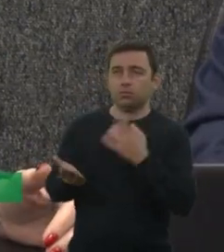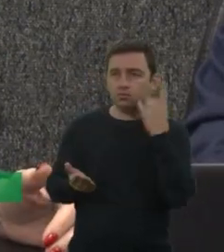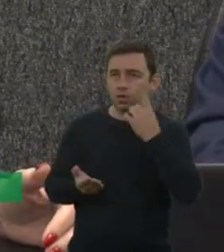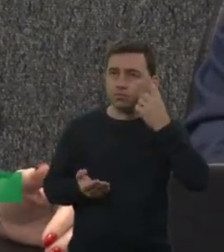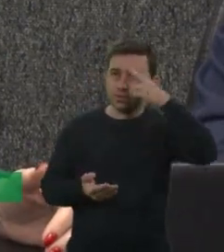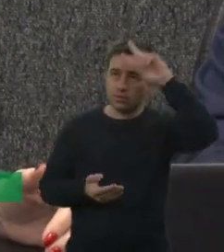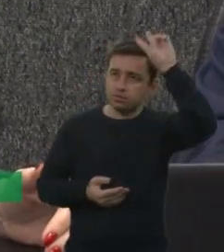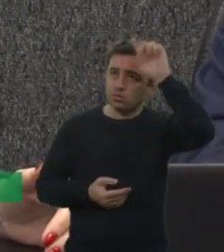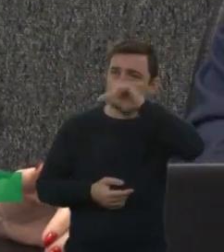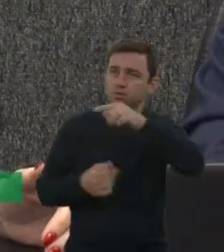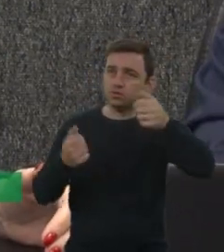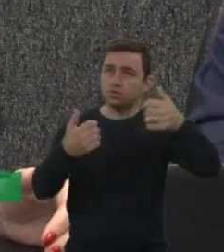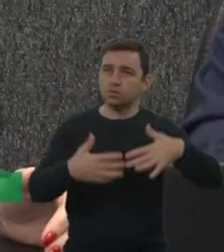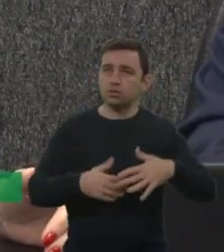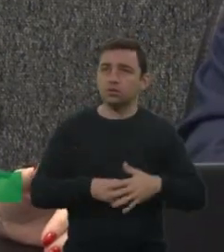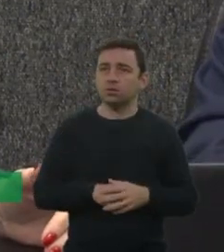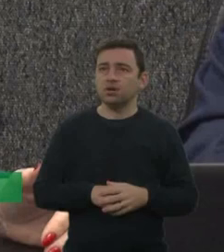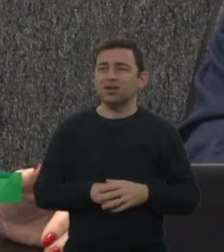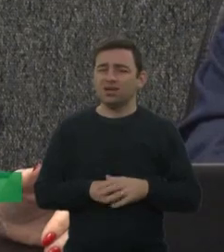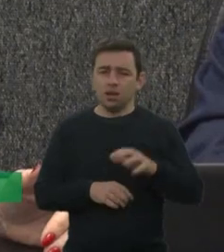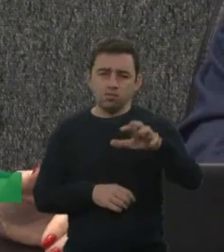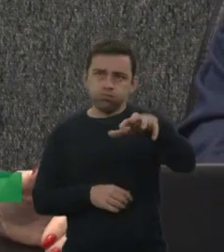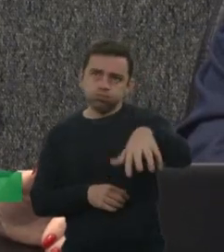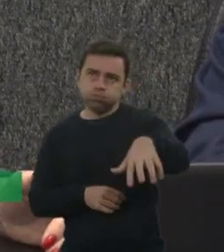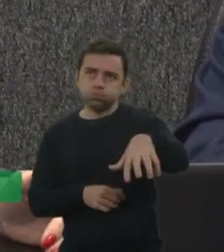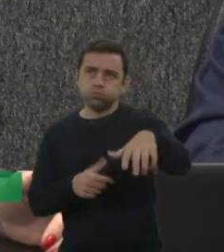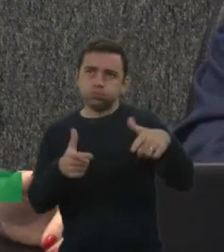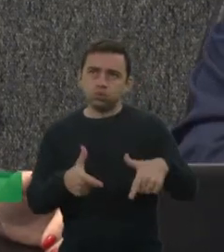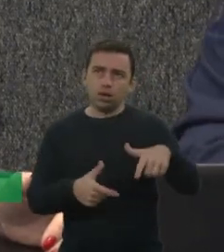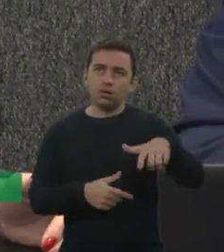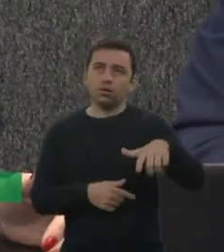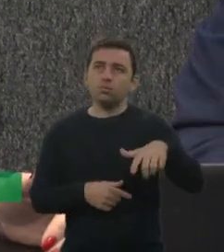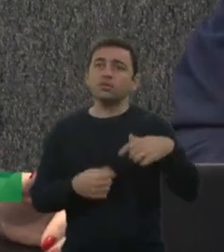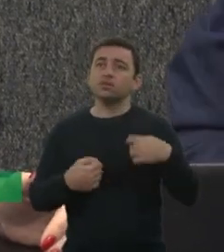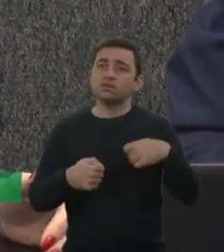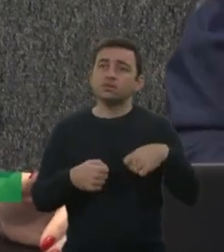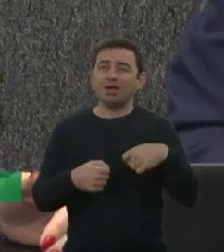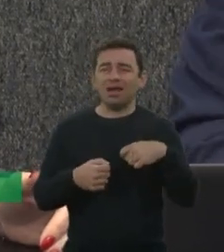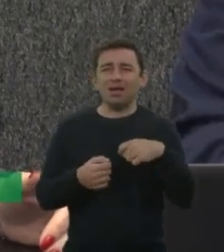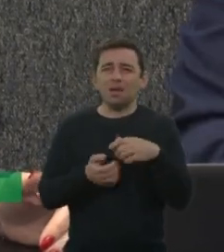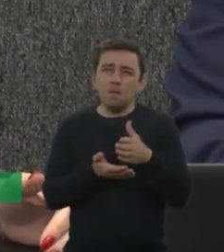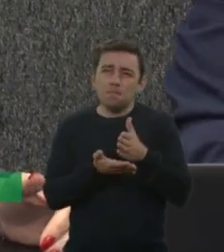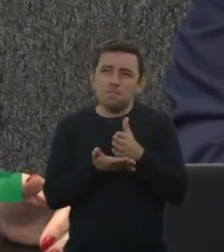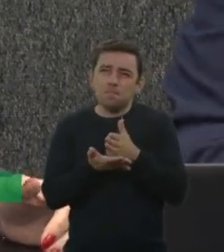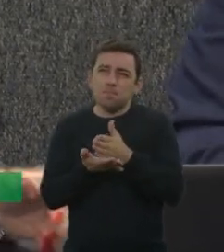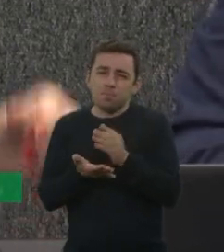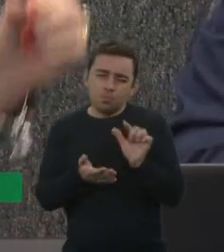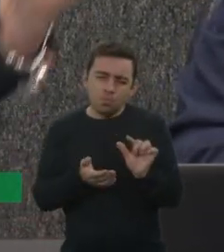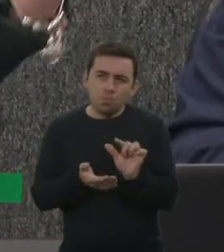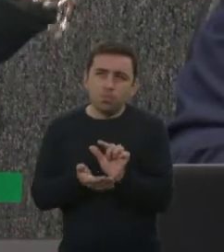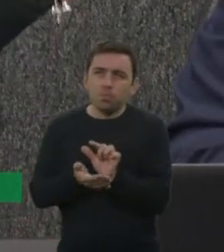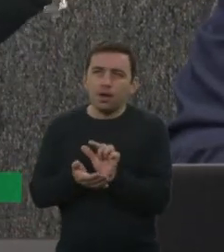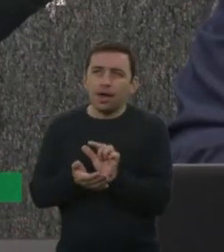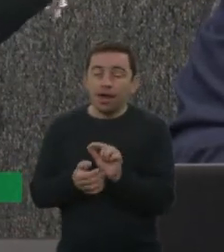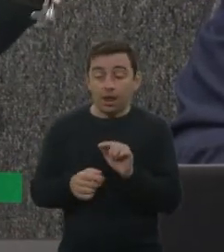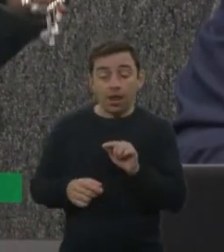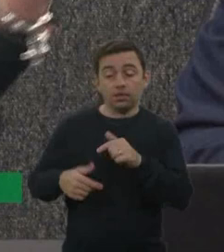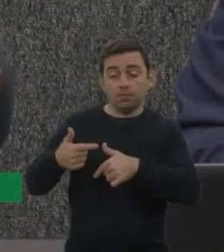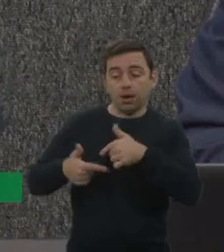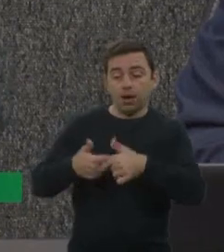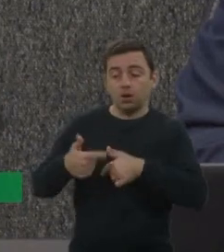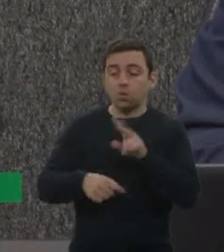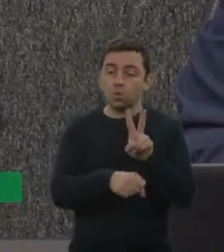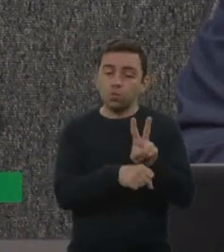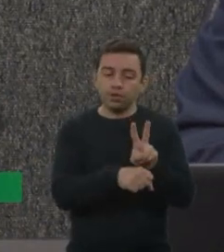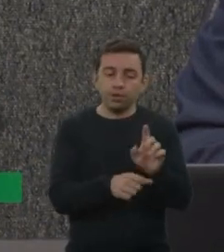Vicente. Mas esses centros têm que ter, não dá para nós começar a fracionar. Esse serviço cuida disso, aquele outro cuida daquele